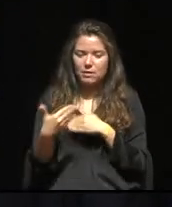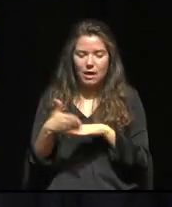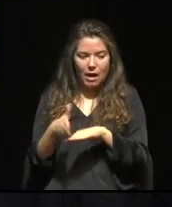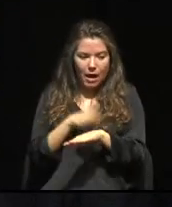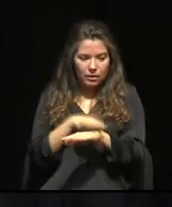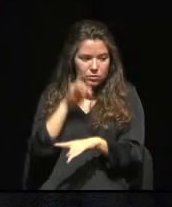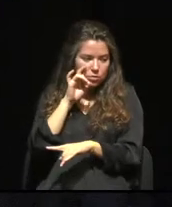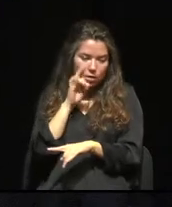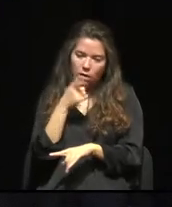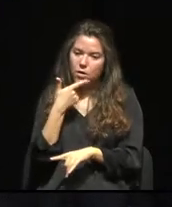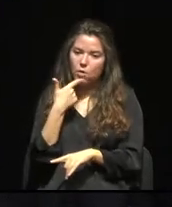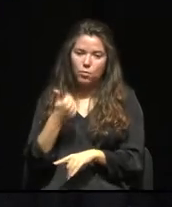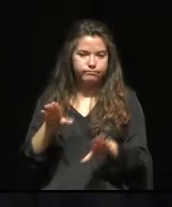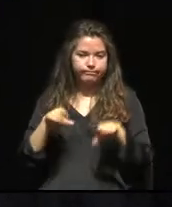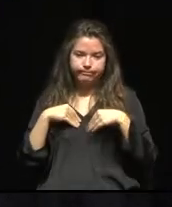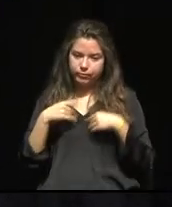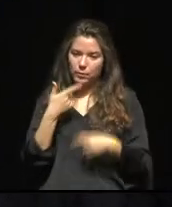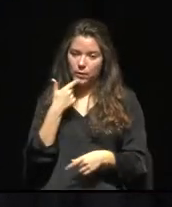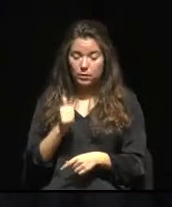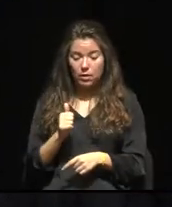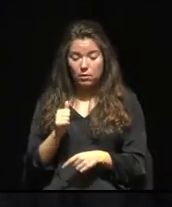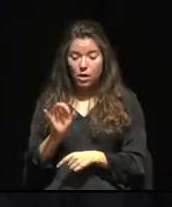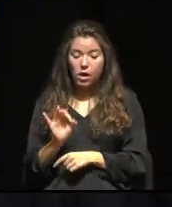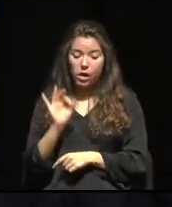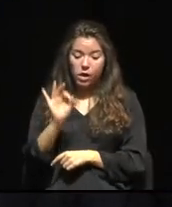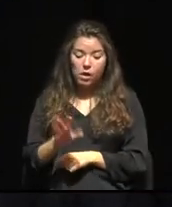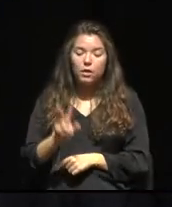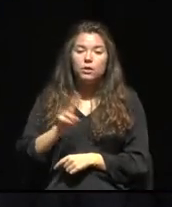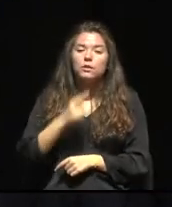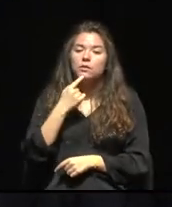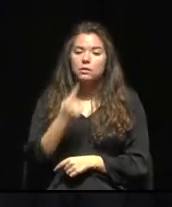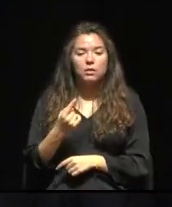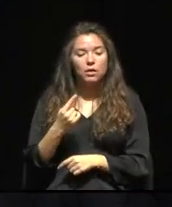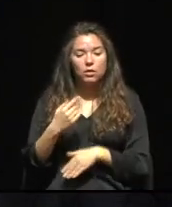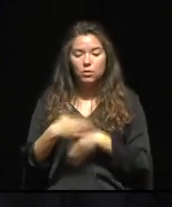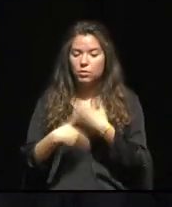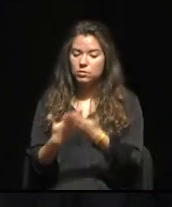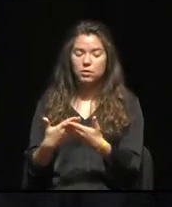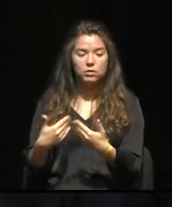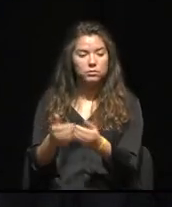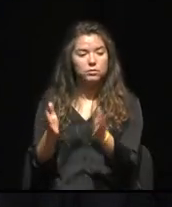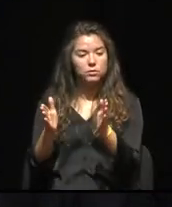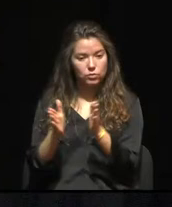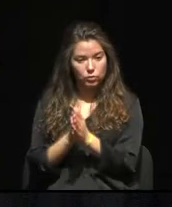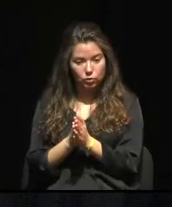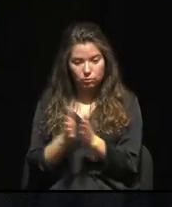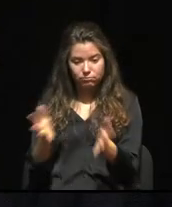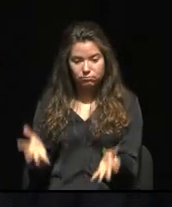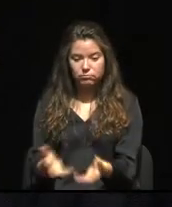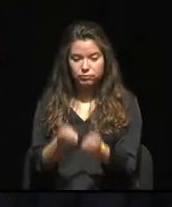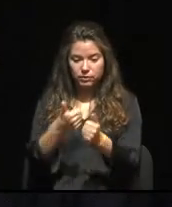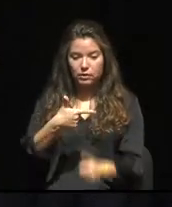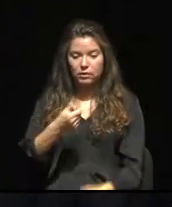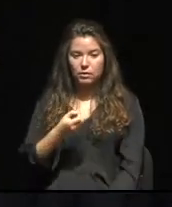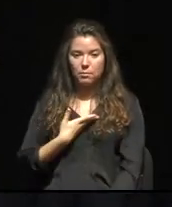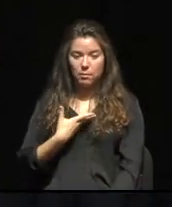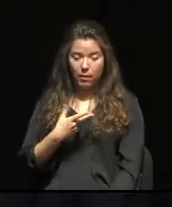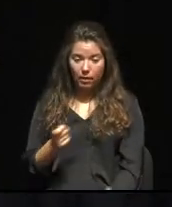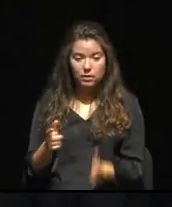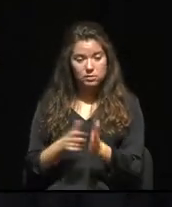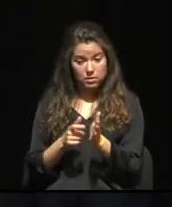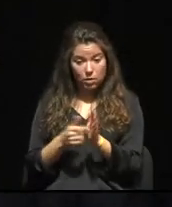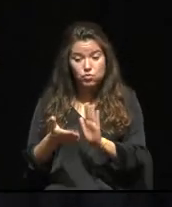algo que não podemos aceitar a segunda nota é que todo e qualquer processo de requalificação da tapadas necessidades e que é tão